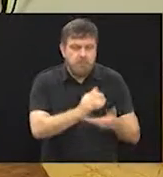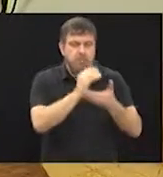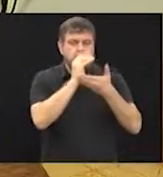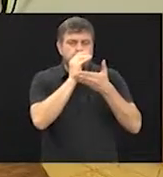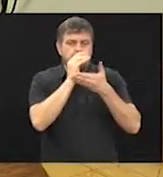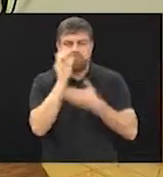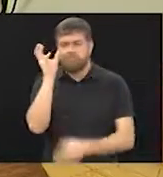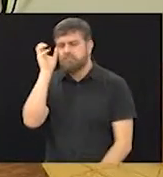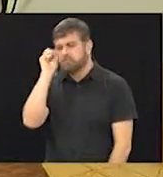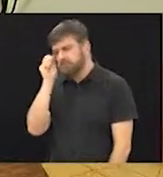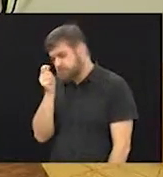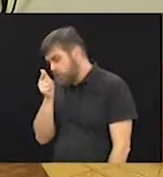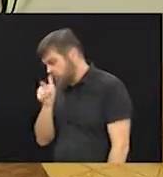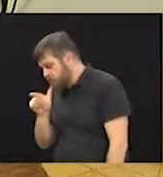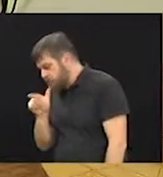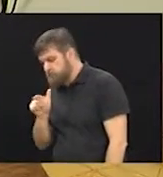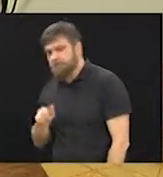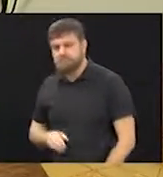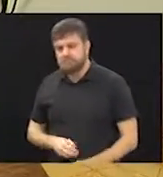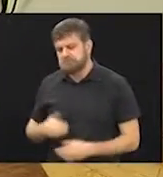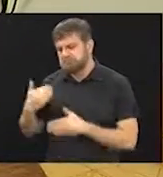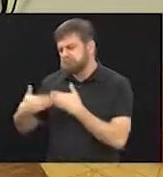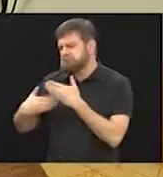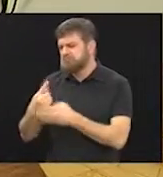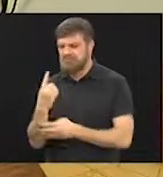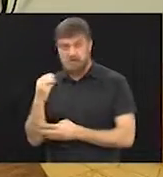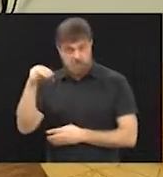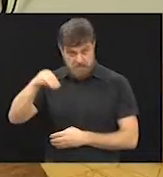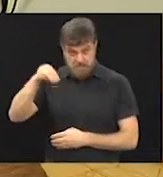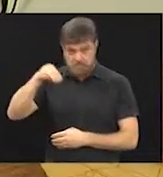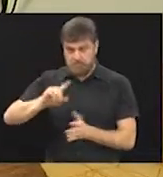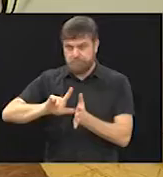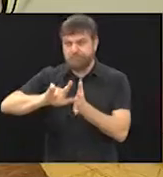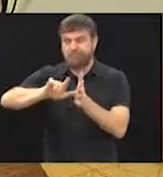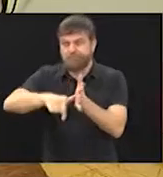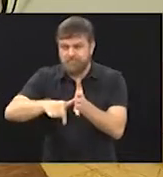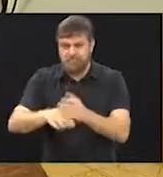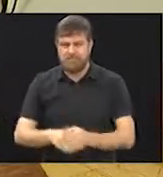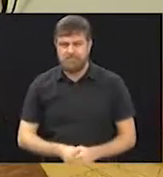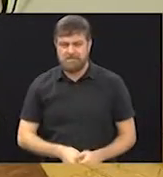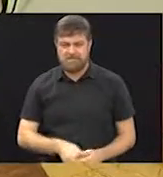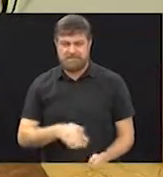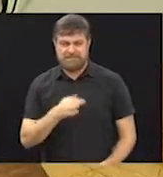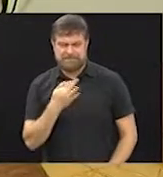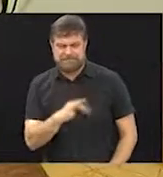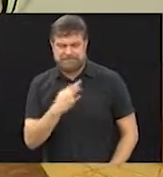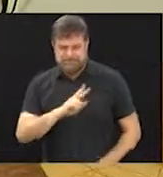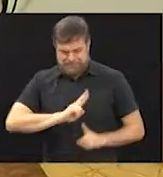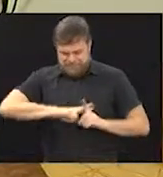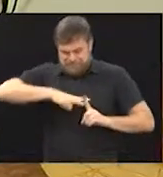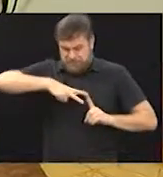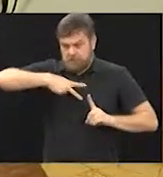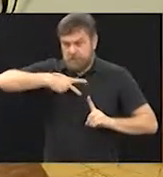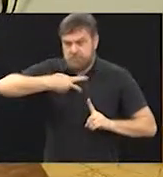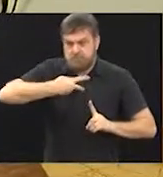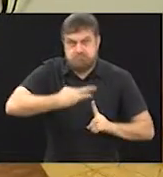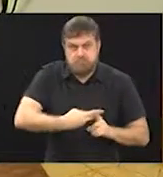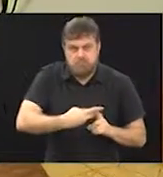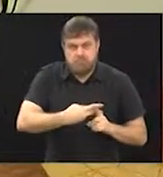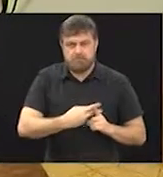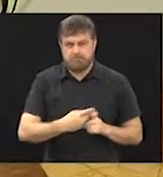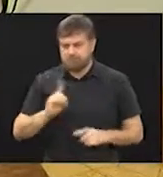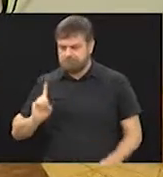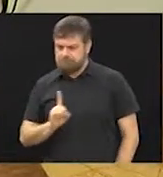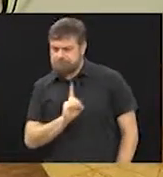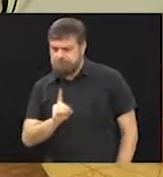dormi. Aí dormi mais uns 10 minutos e a dor ficou mais forte. Aí eu fui na